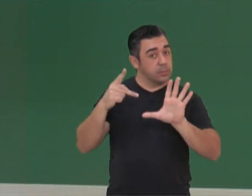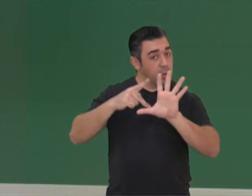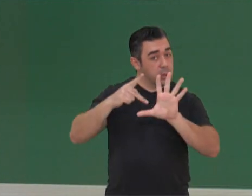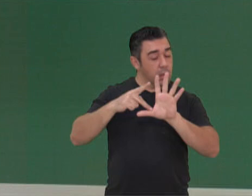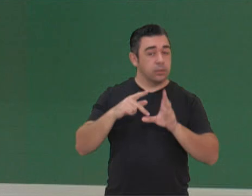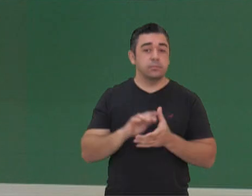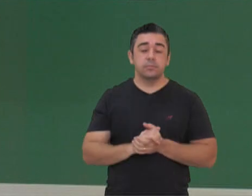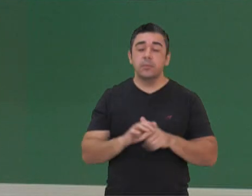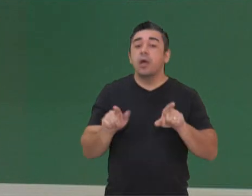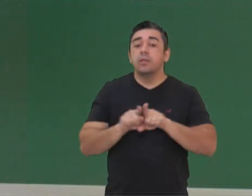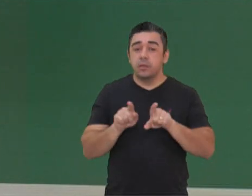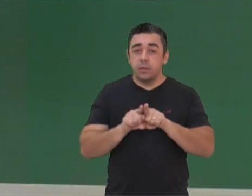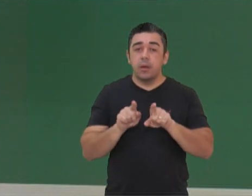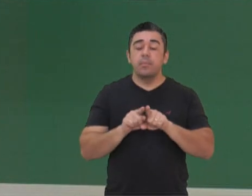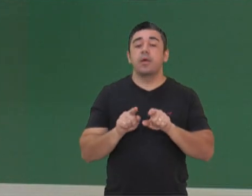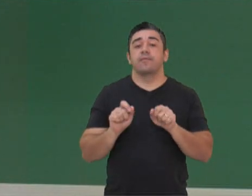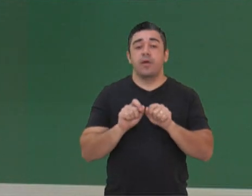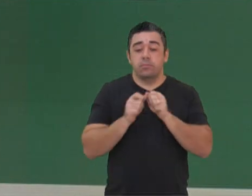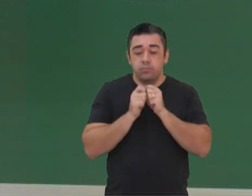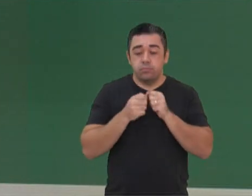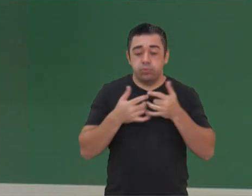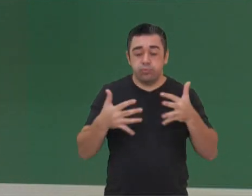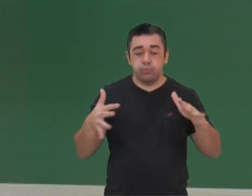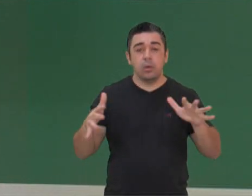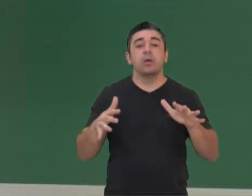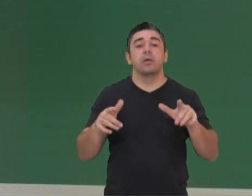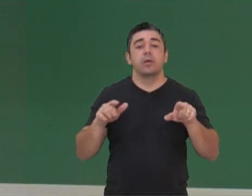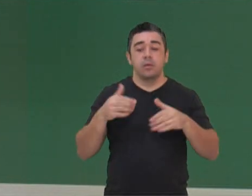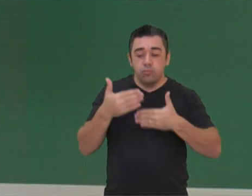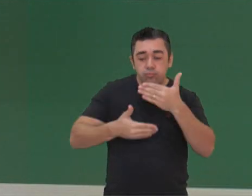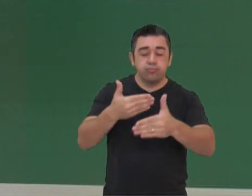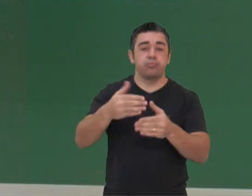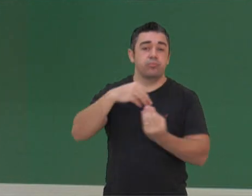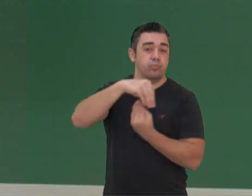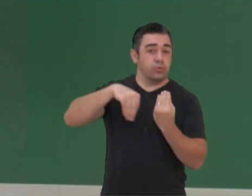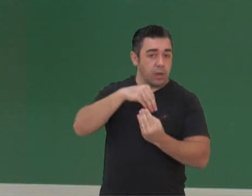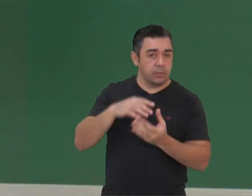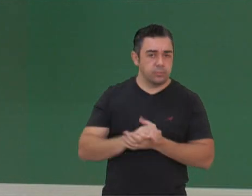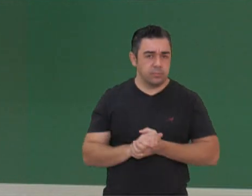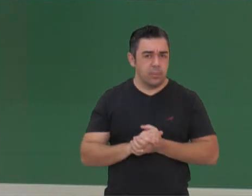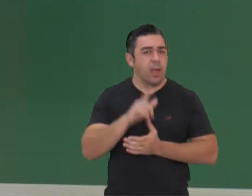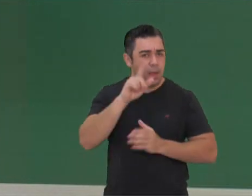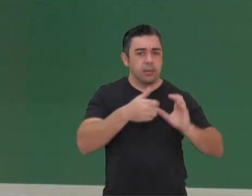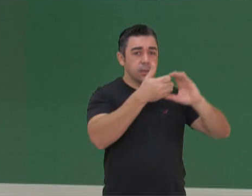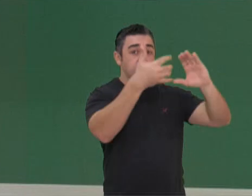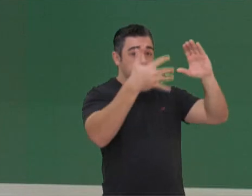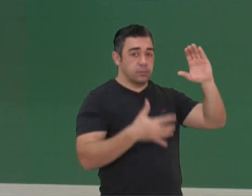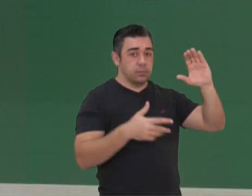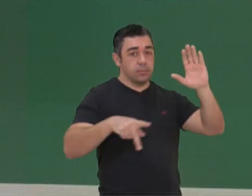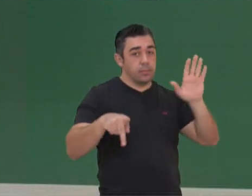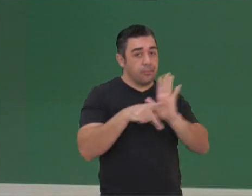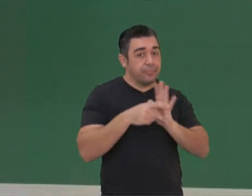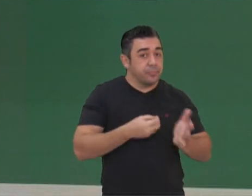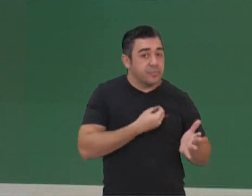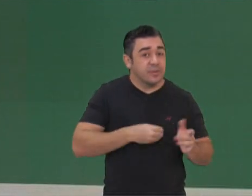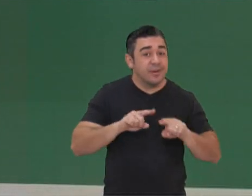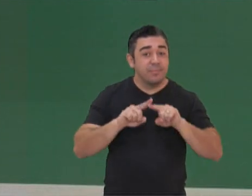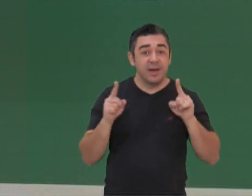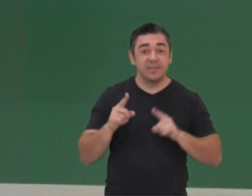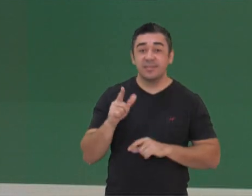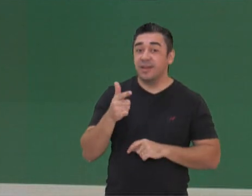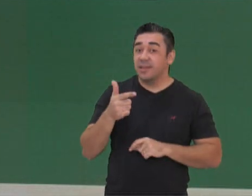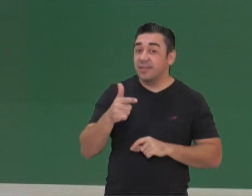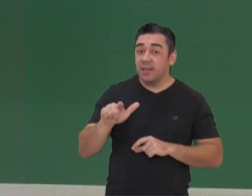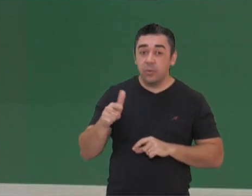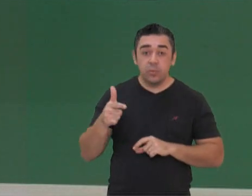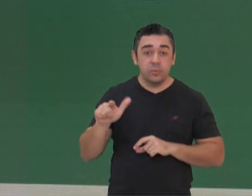de reproduzir, de mutar e evoluir. Tá? Então, isso é característica de ser vivo. Só que, em contrapartida, eles não têm